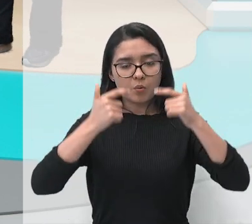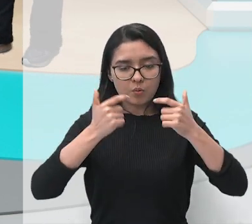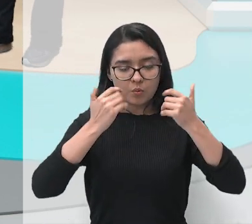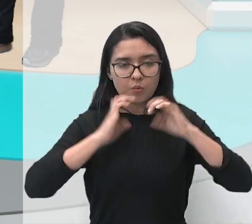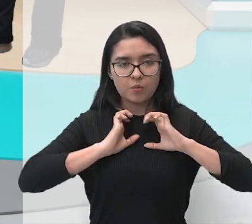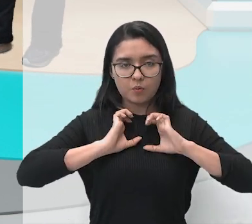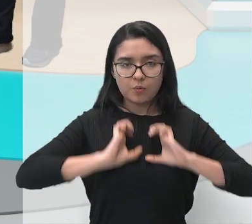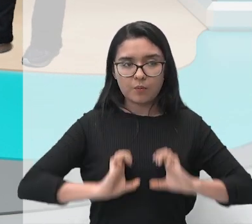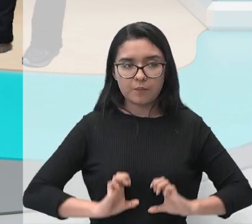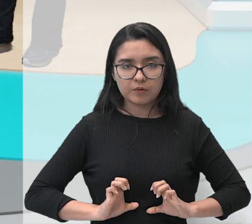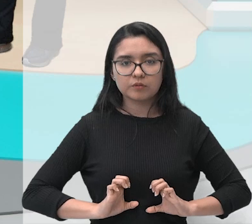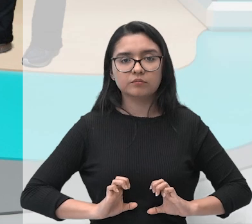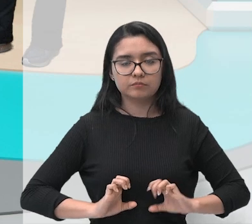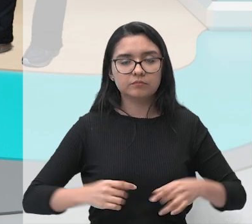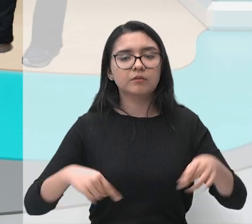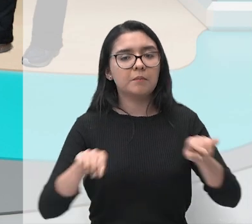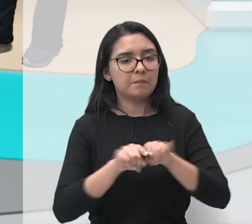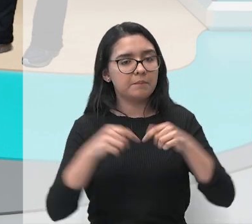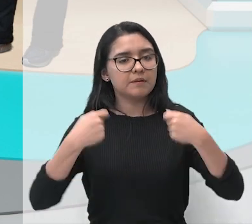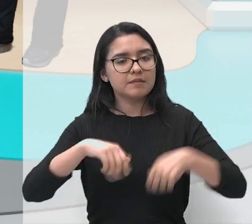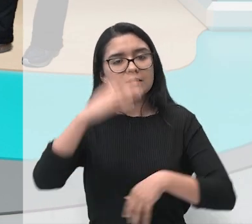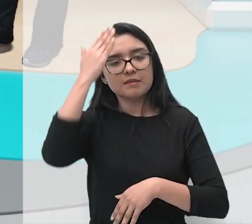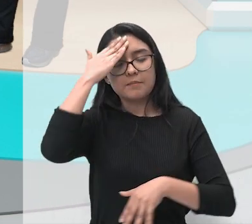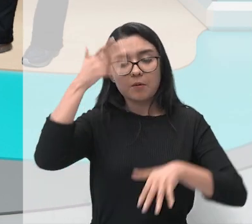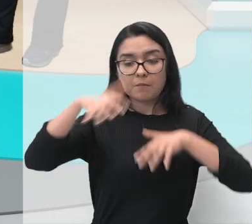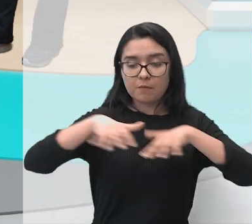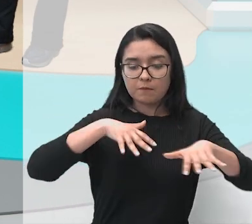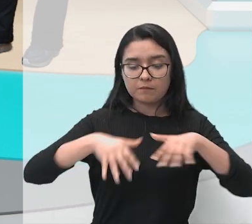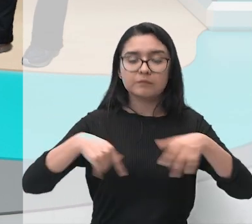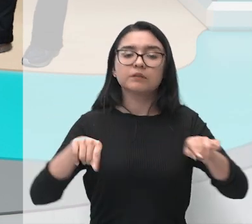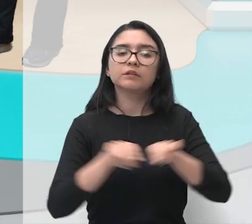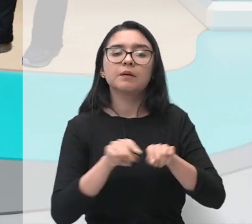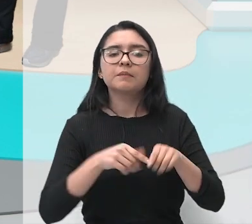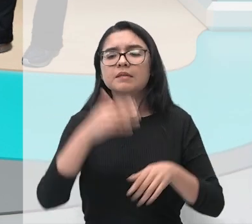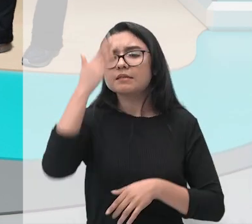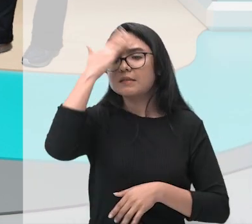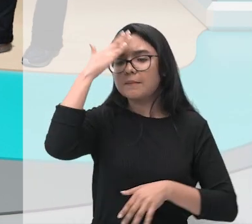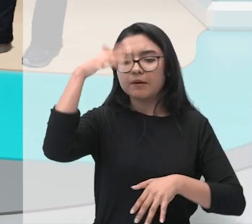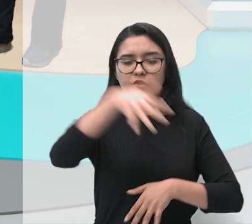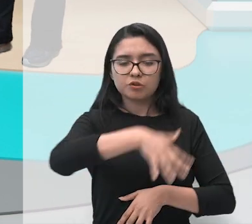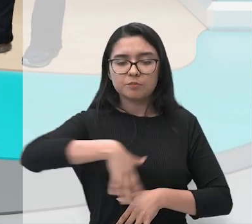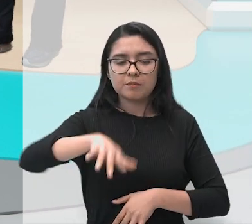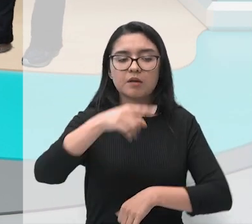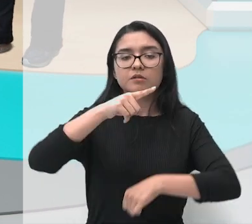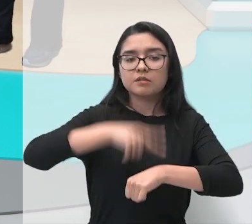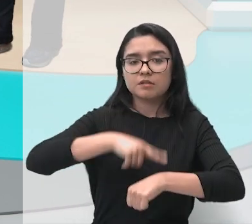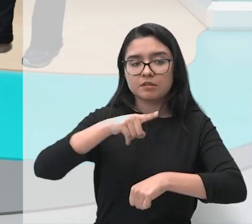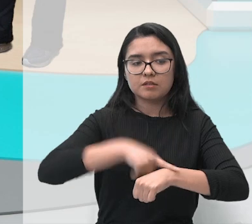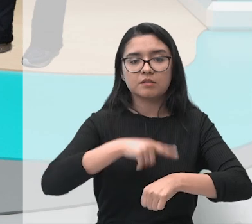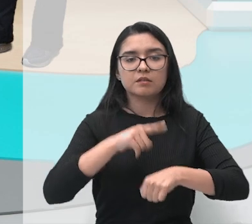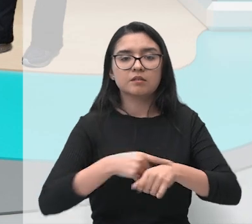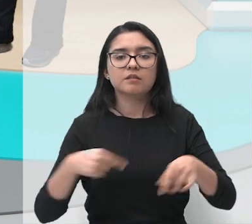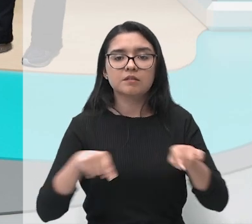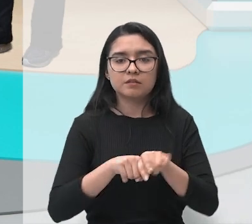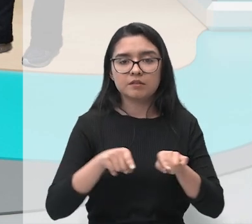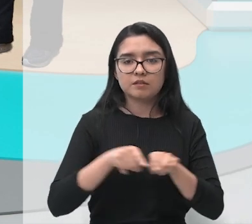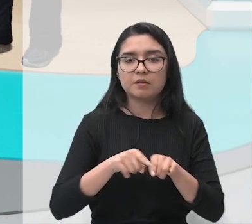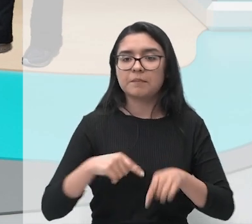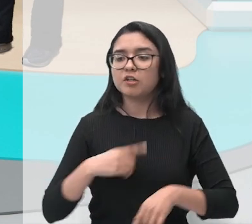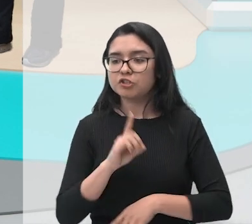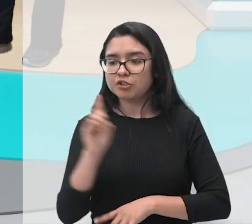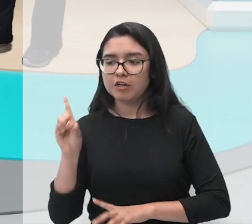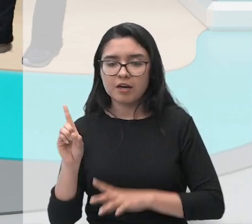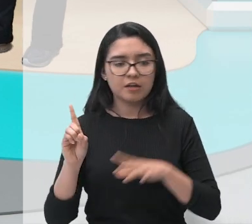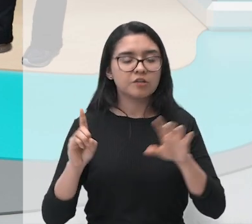tem que saber movimentar o seu corpo, a sua noção de espaço-tempo, a sua lateralidade,